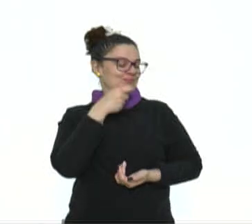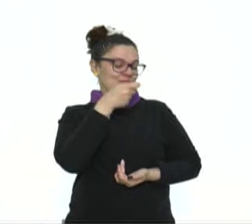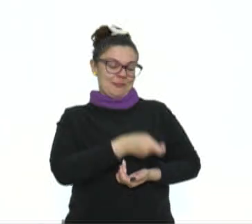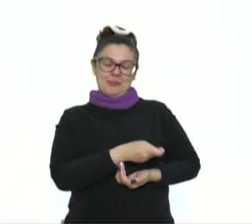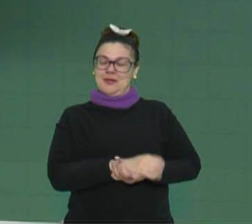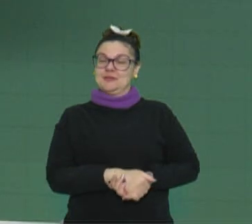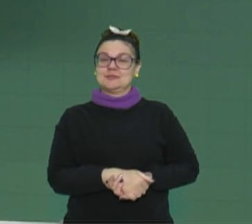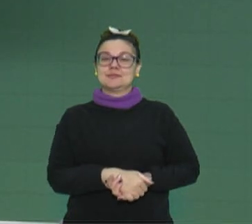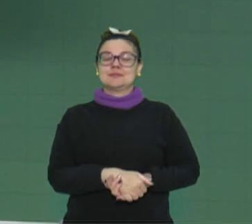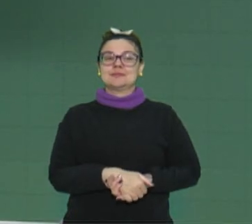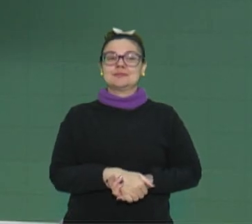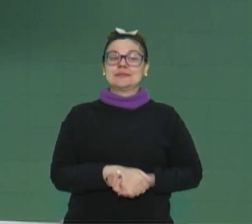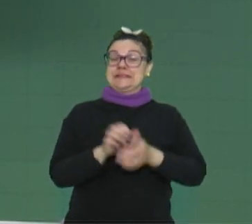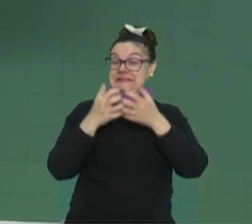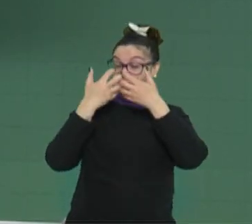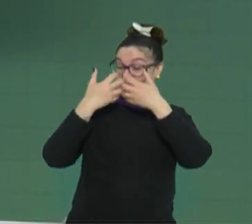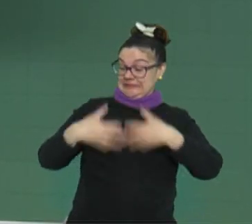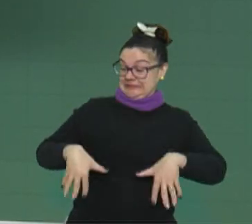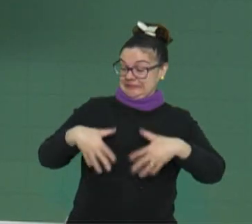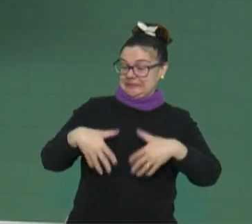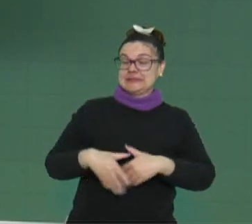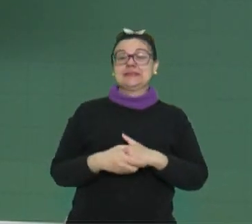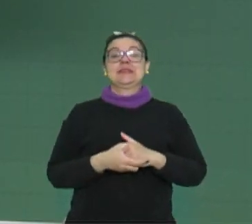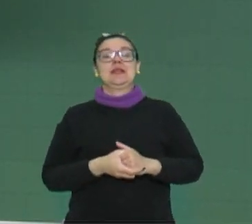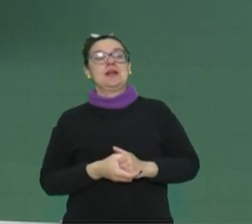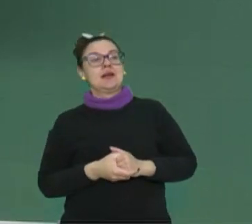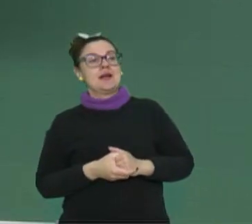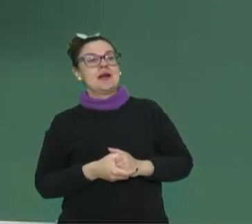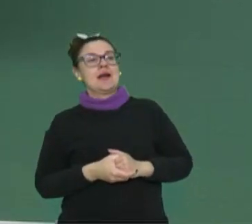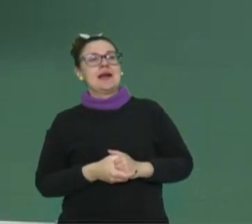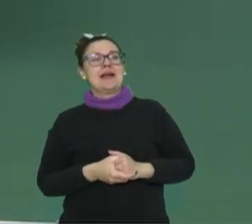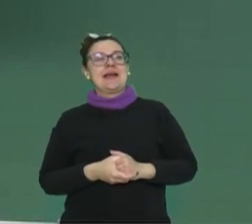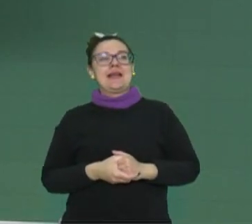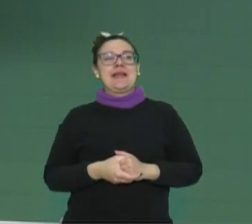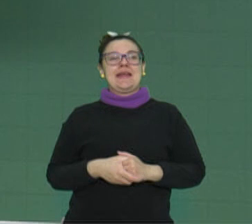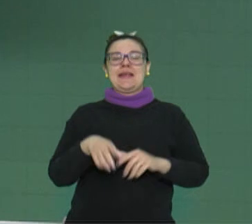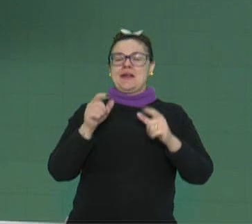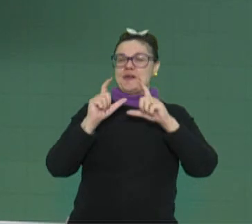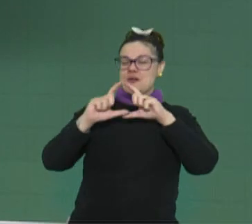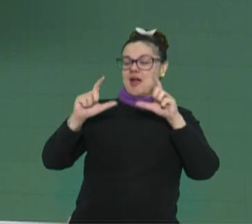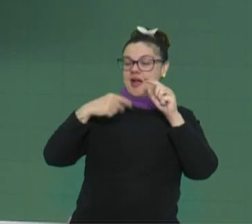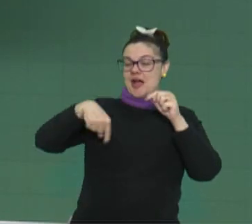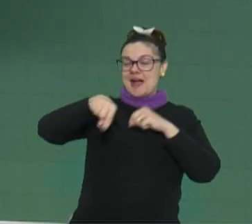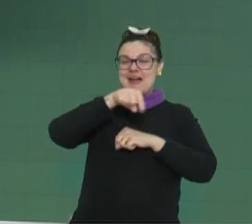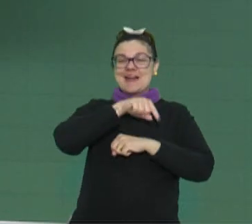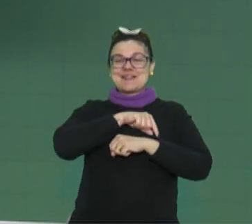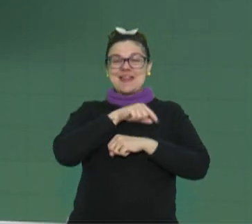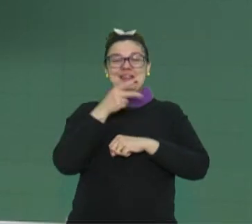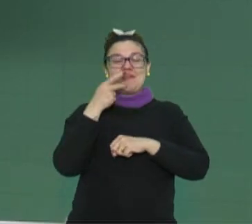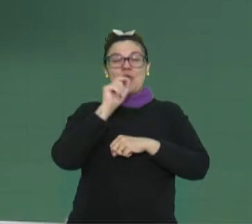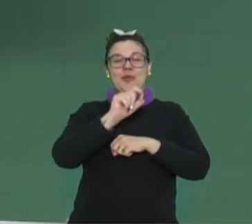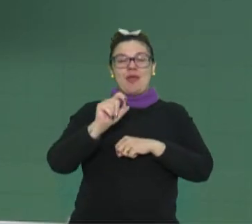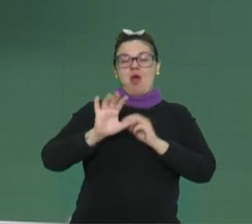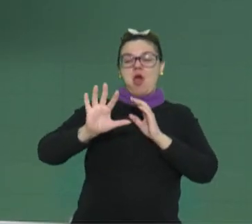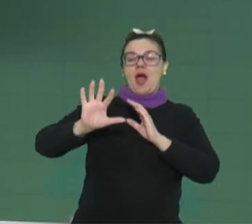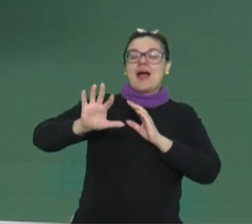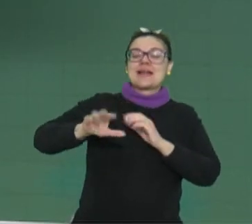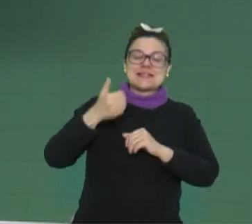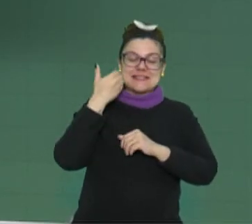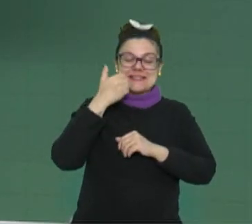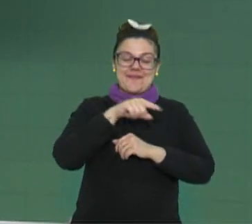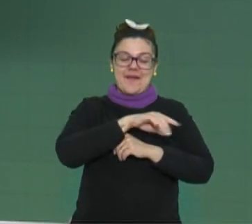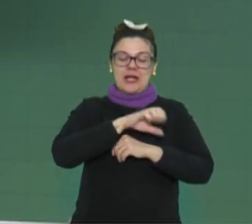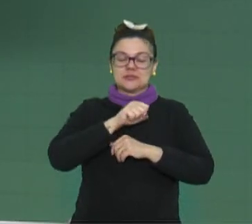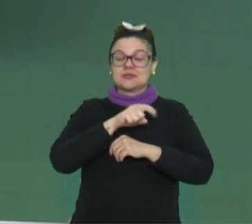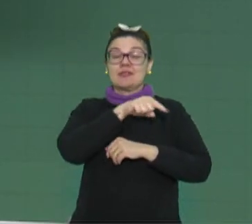sucederá. Complicado, né? No jargão popular seria chamado de caloteiro. E aí?